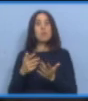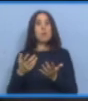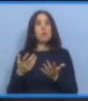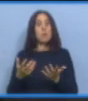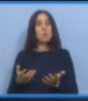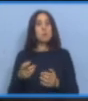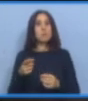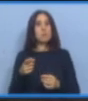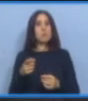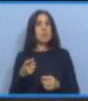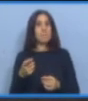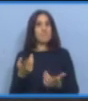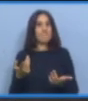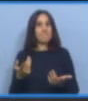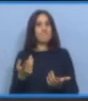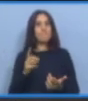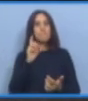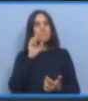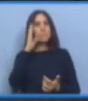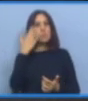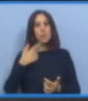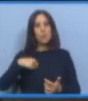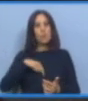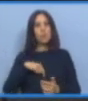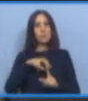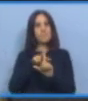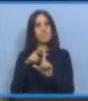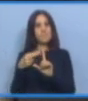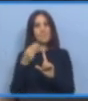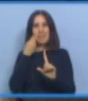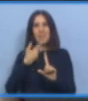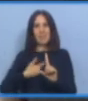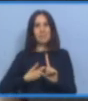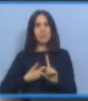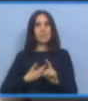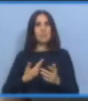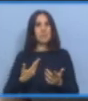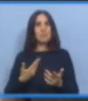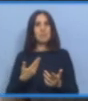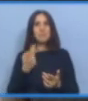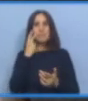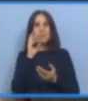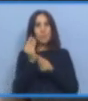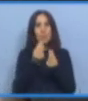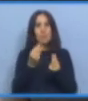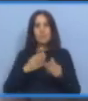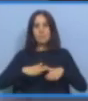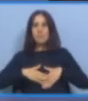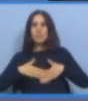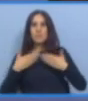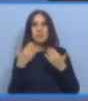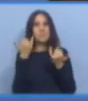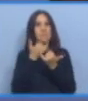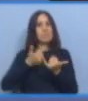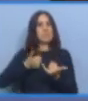onde é acima de tudo o nosso paradigma de qualidade de vida, de bem-estar, de felicidade